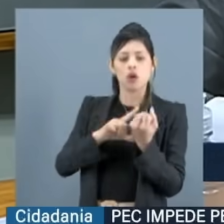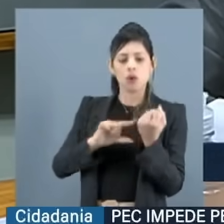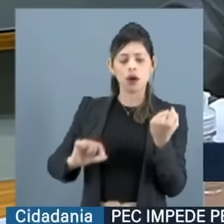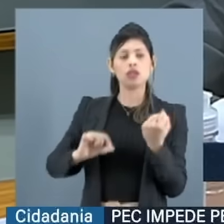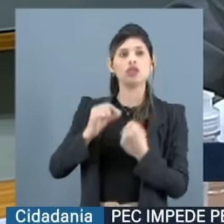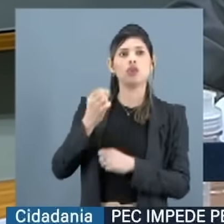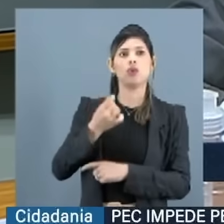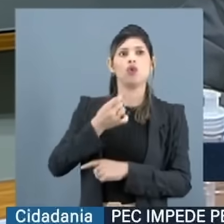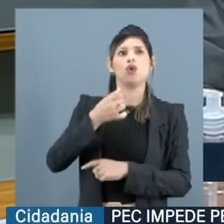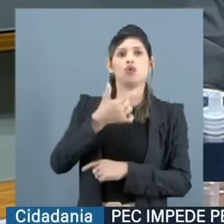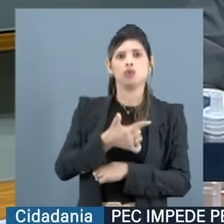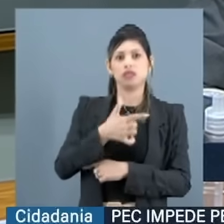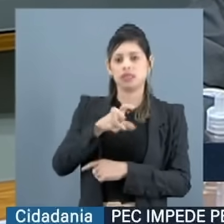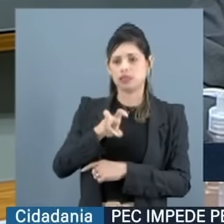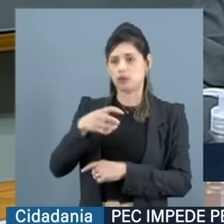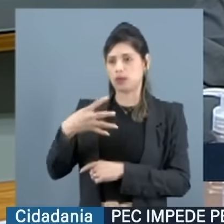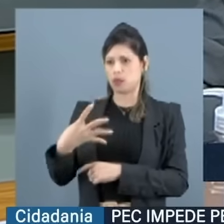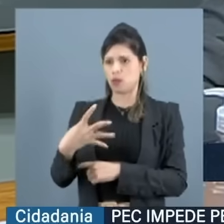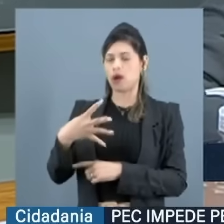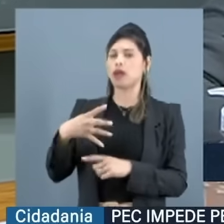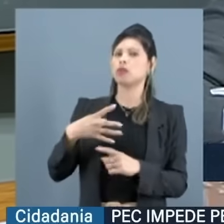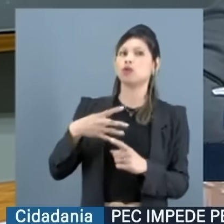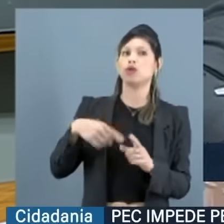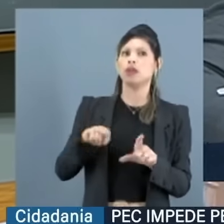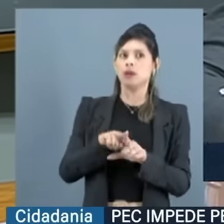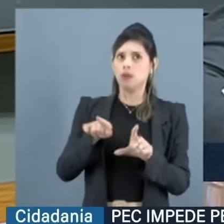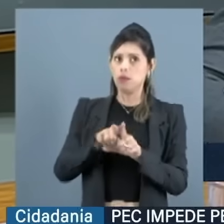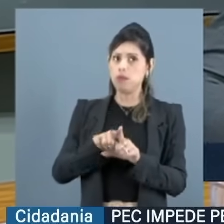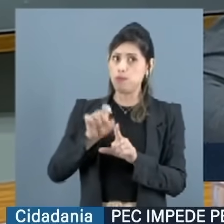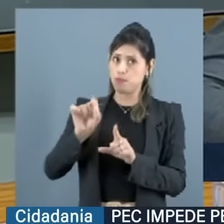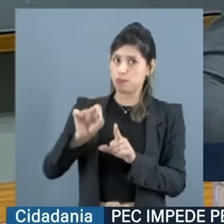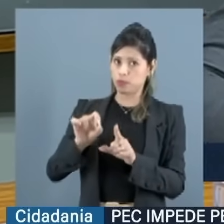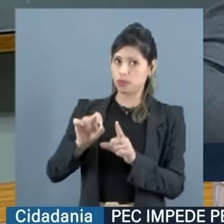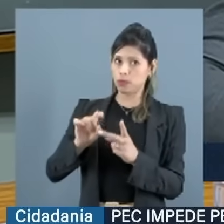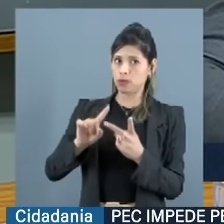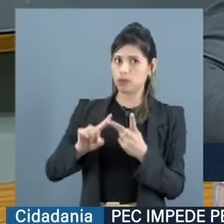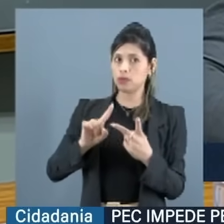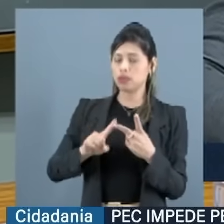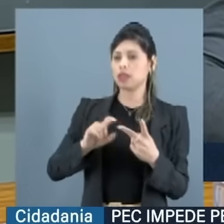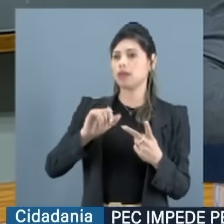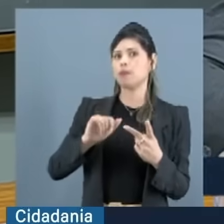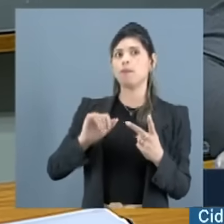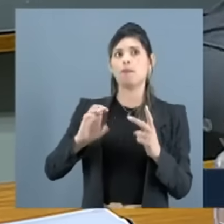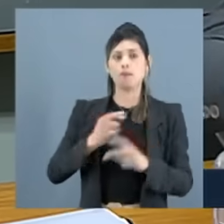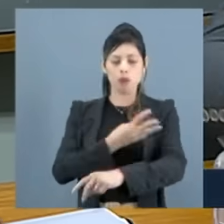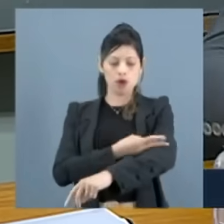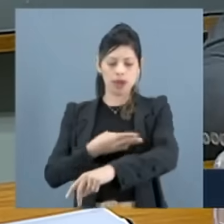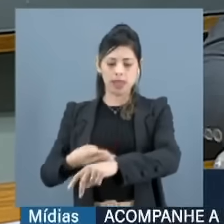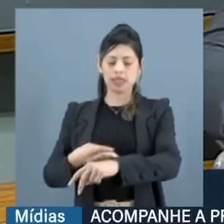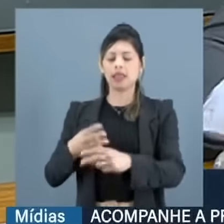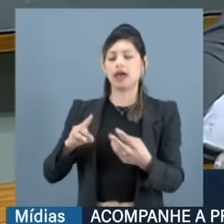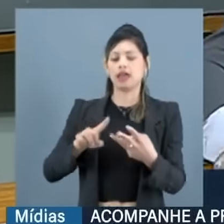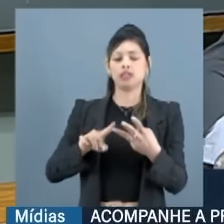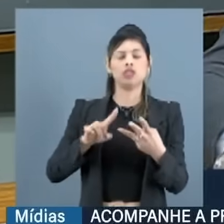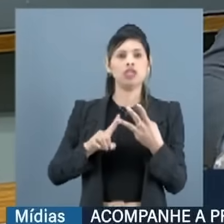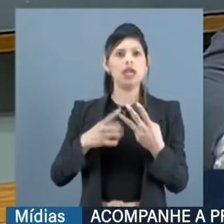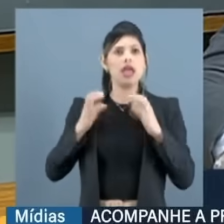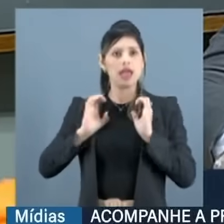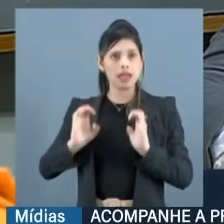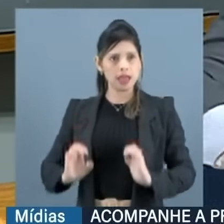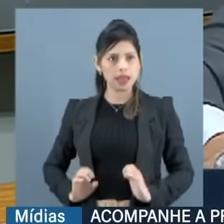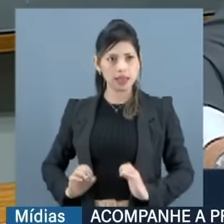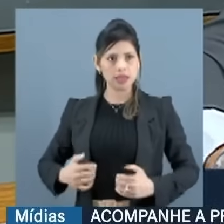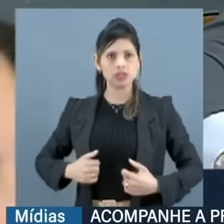artigo 258, aí depois, princípio da moralidade, da impessoalidade, do pedido.